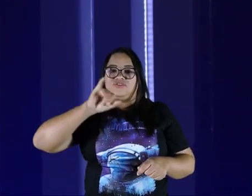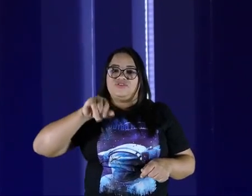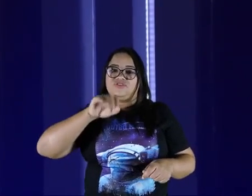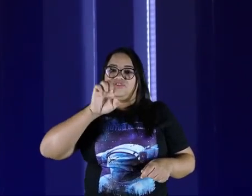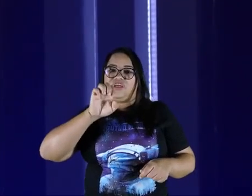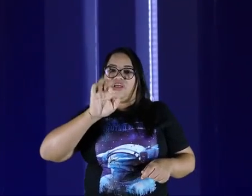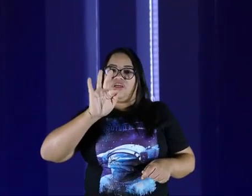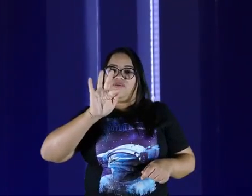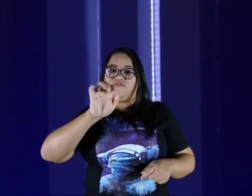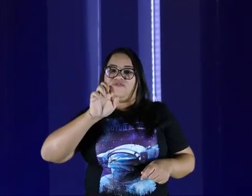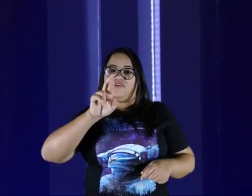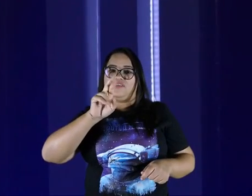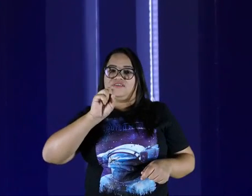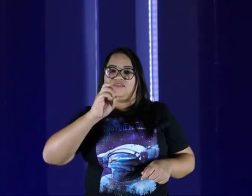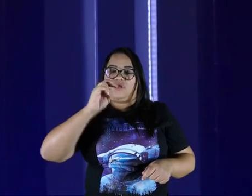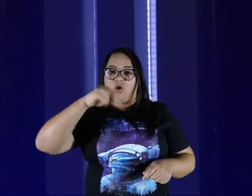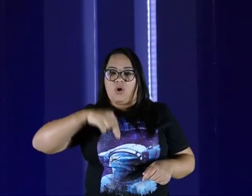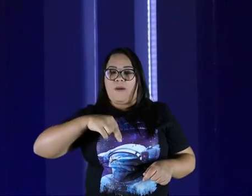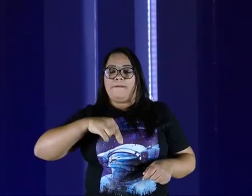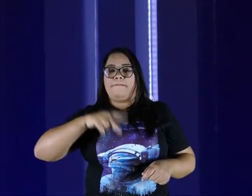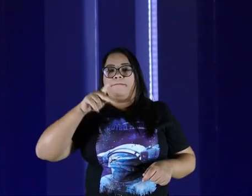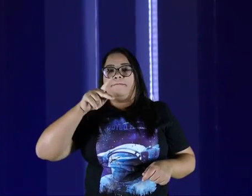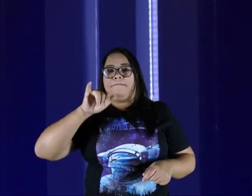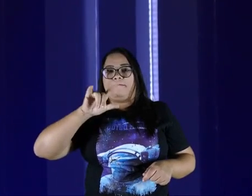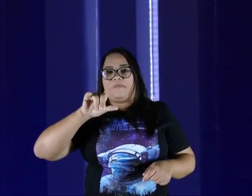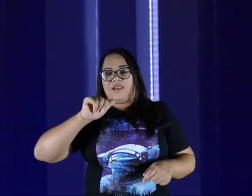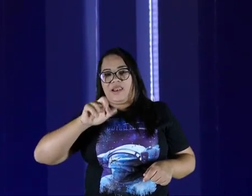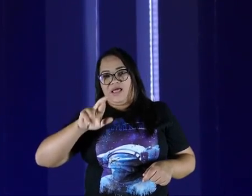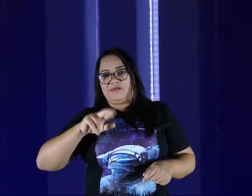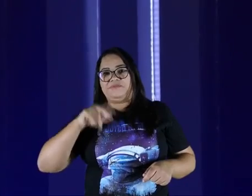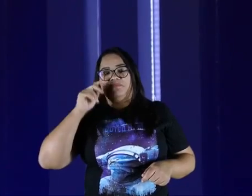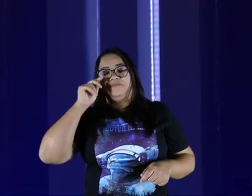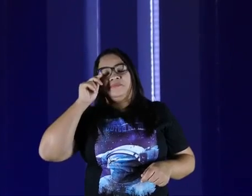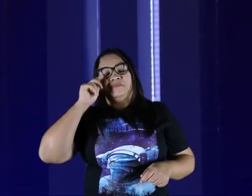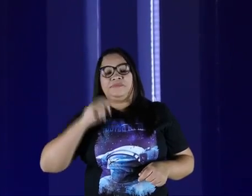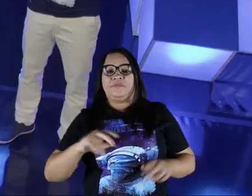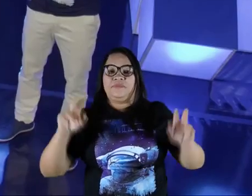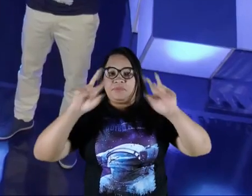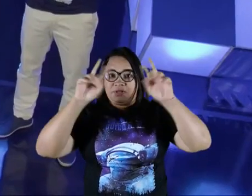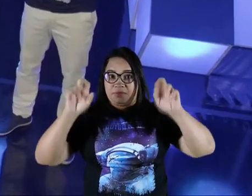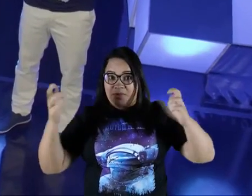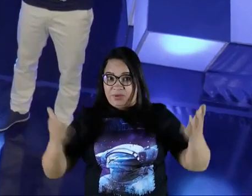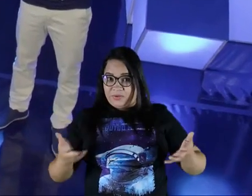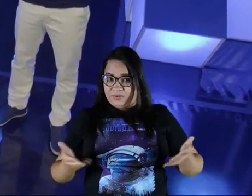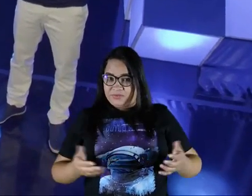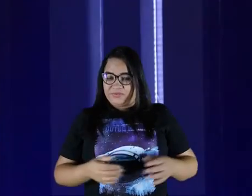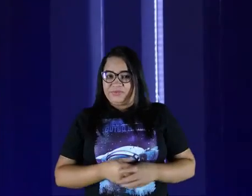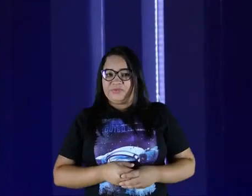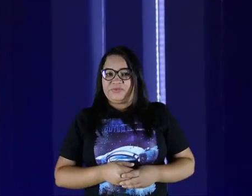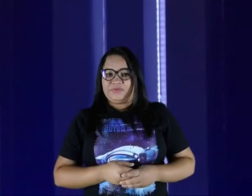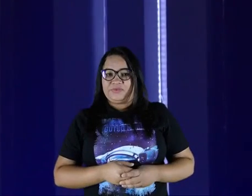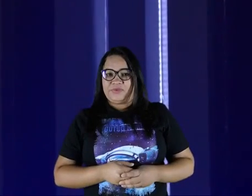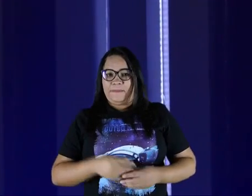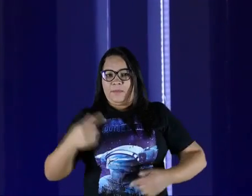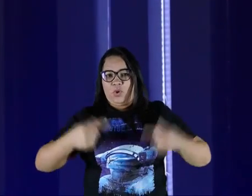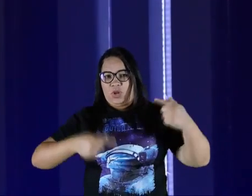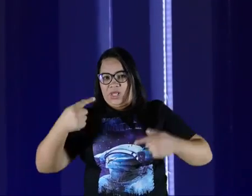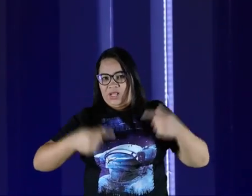Pilar em toda a nossa programação, o nosso quadro é com o Jefferson Pilar. E o tema de agora é sobre